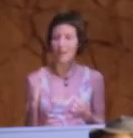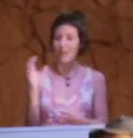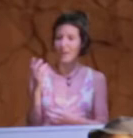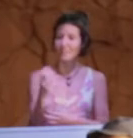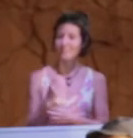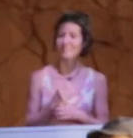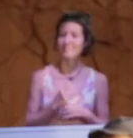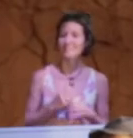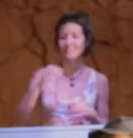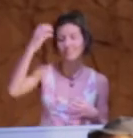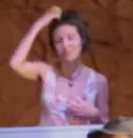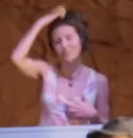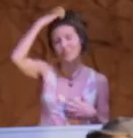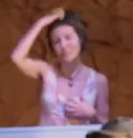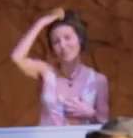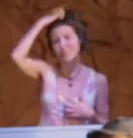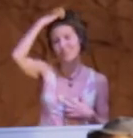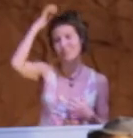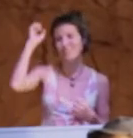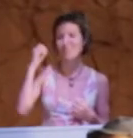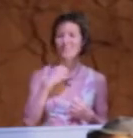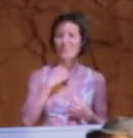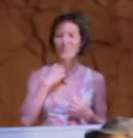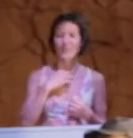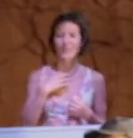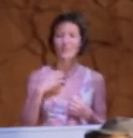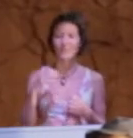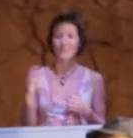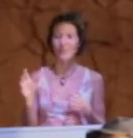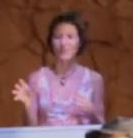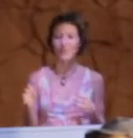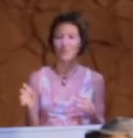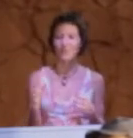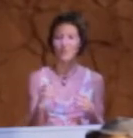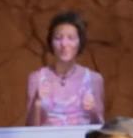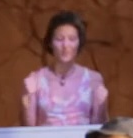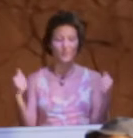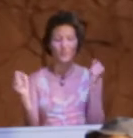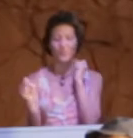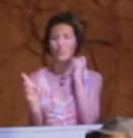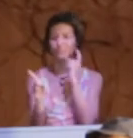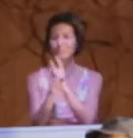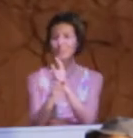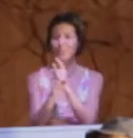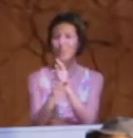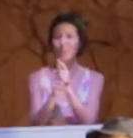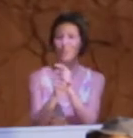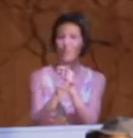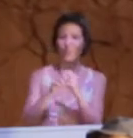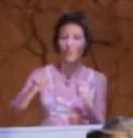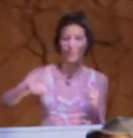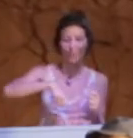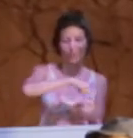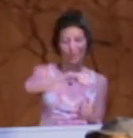o sabido do macaco pegou aquela rama imediatamente, encostou ela no pau. Ele disse, se encosta aí. E começou com autoridade,